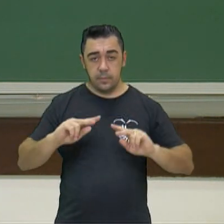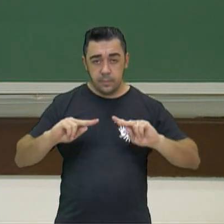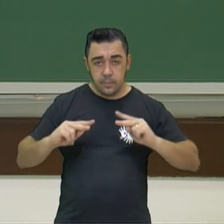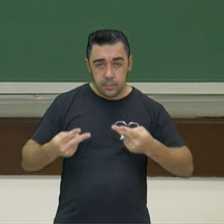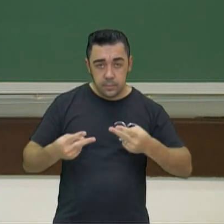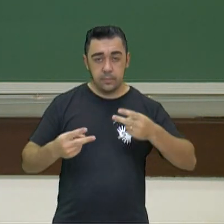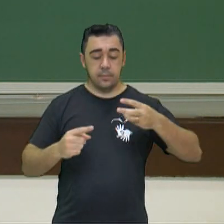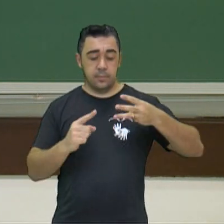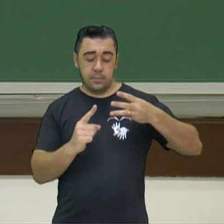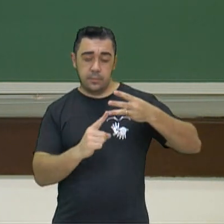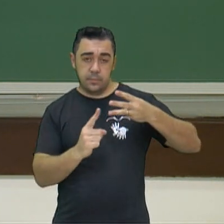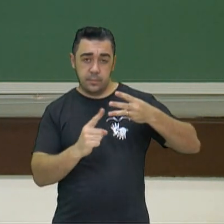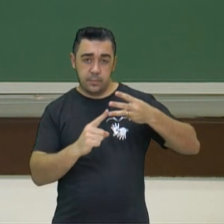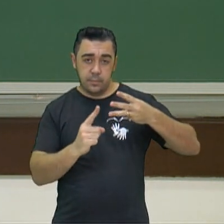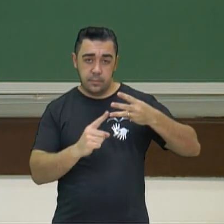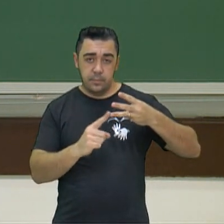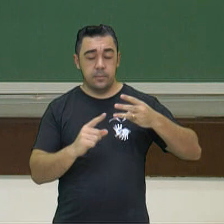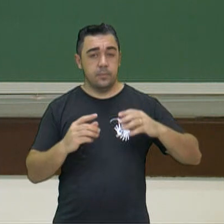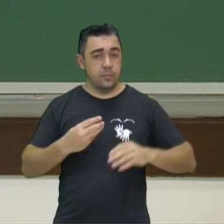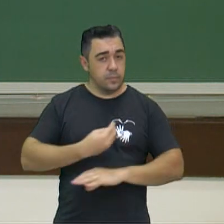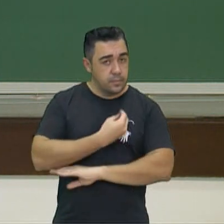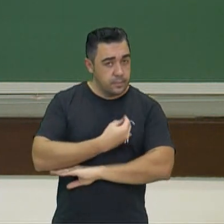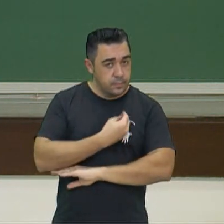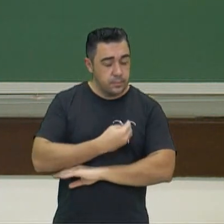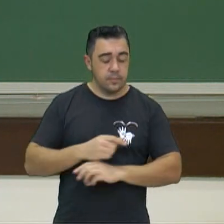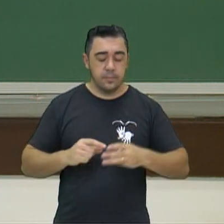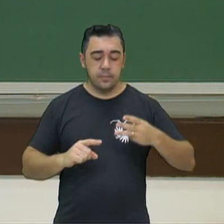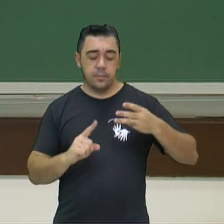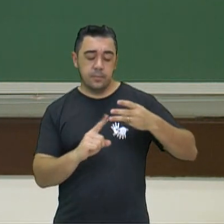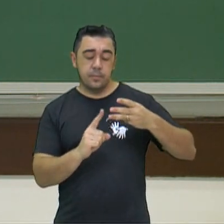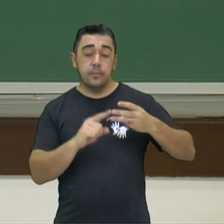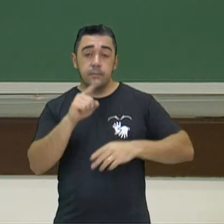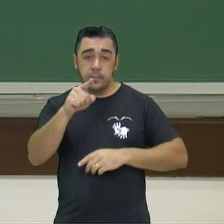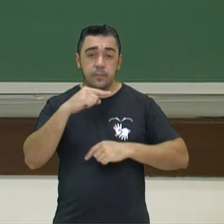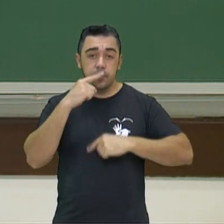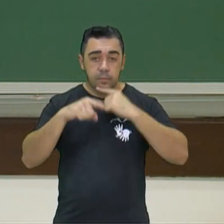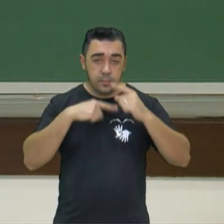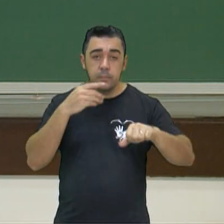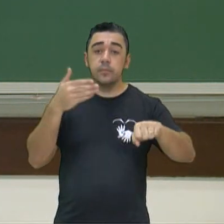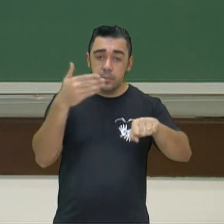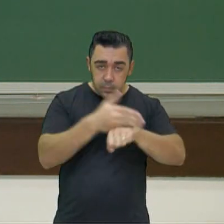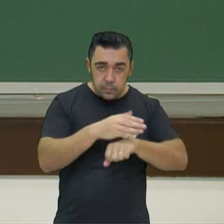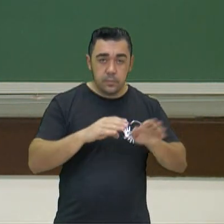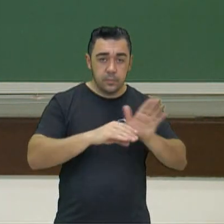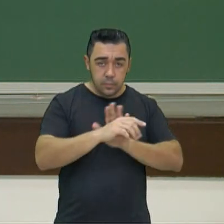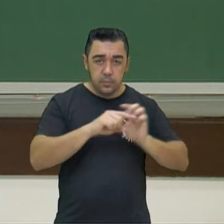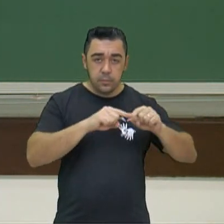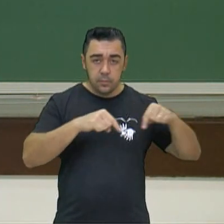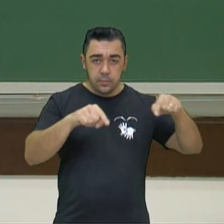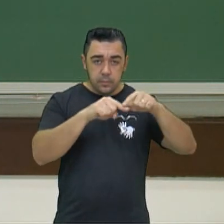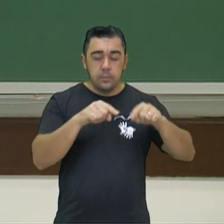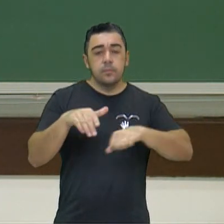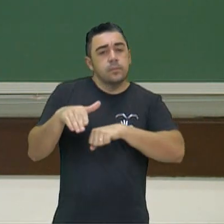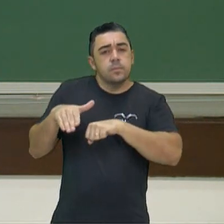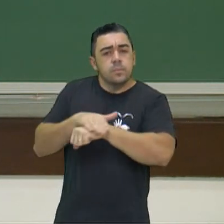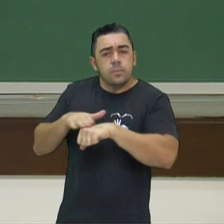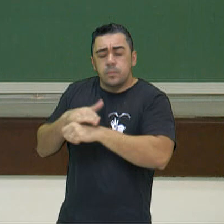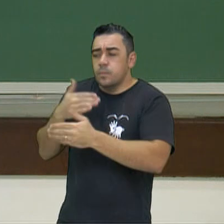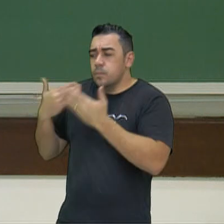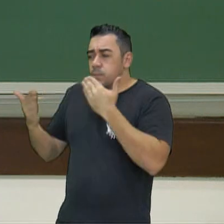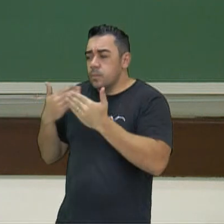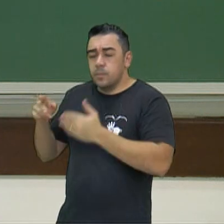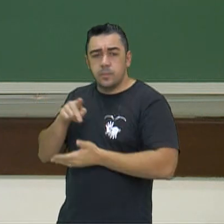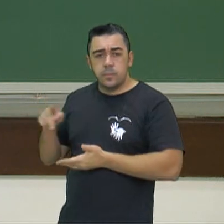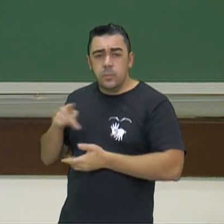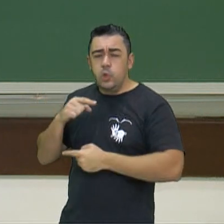na chamada. E mais uma coisa, gente, se tiverem dúvidas, entre em contato com o seu professor no chat. Vamos lá,